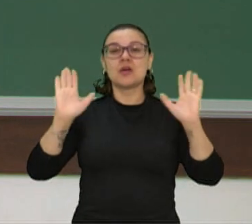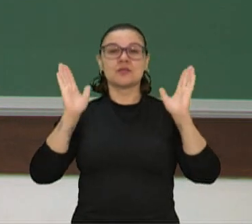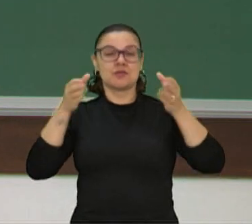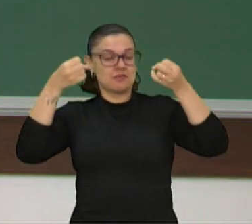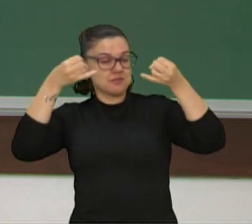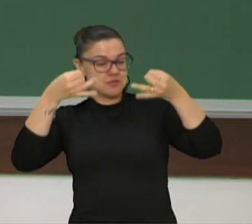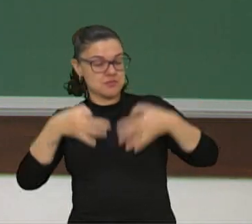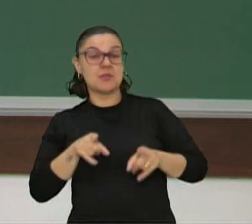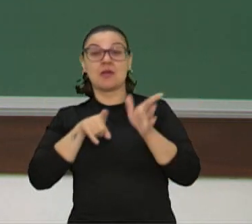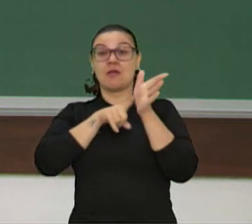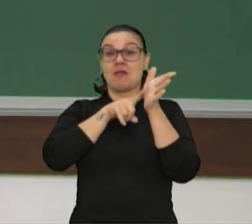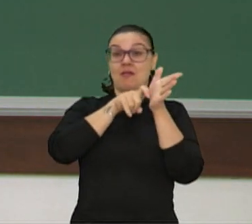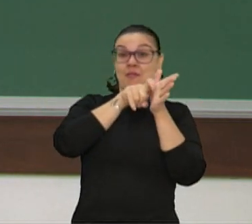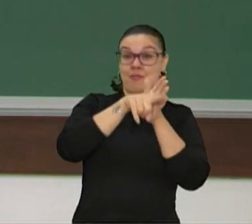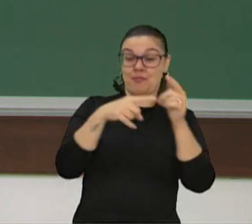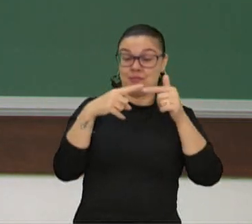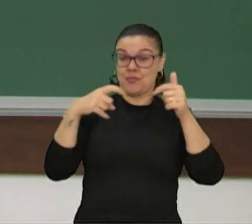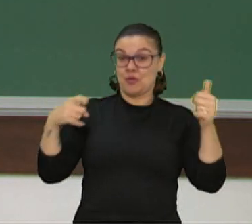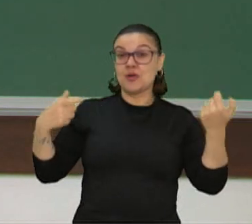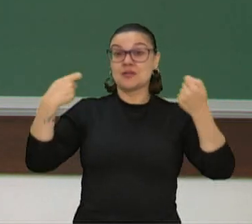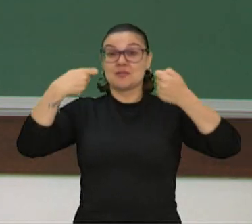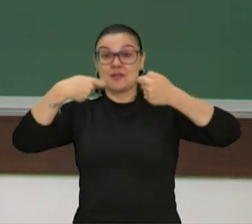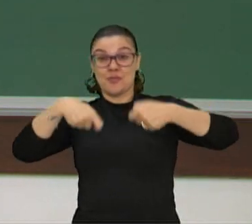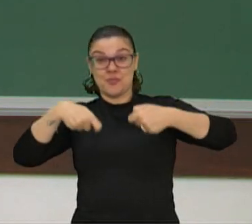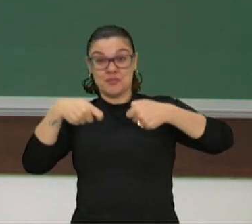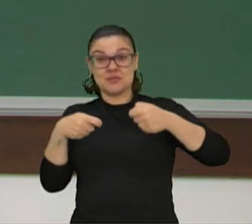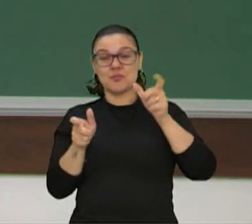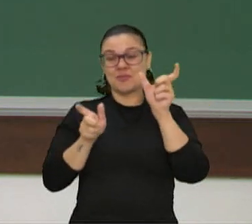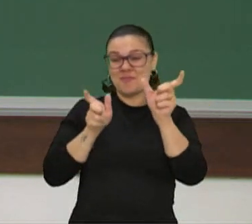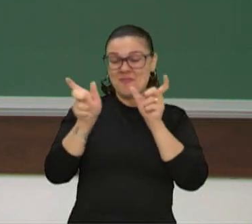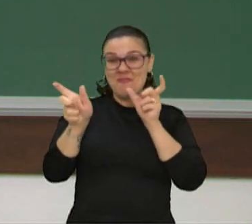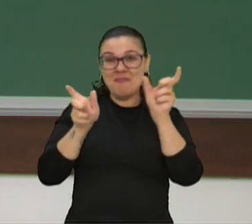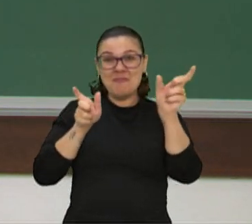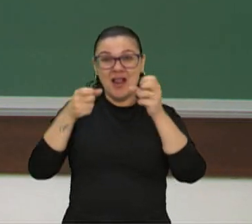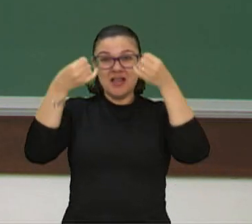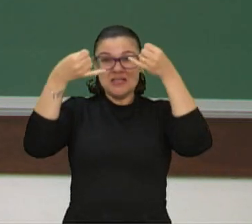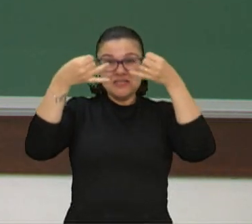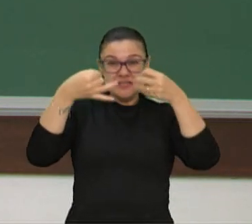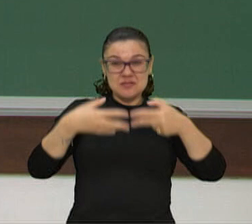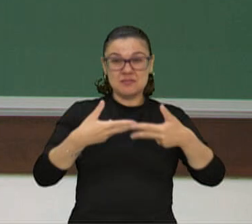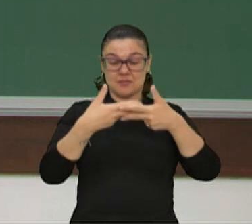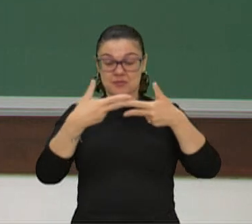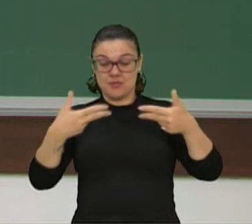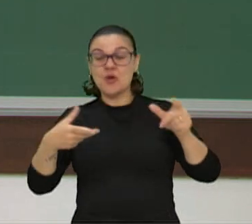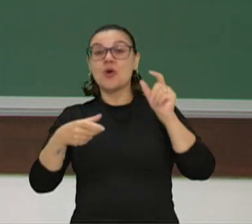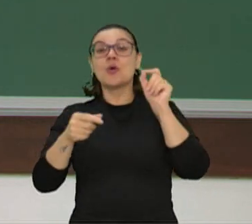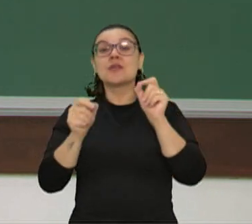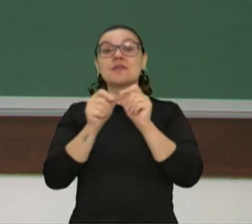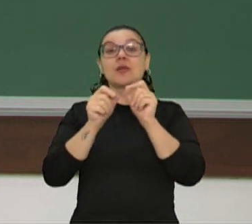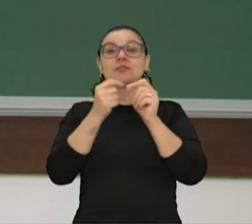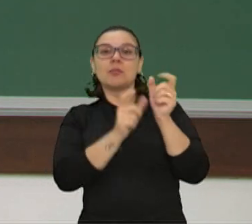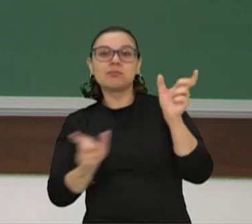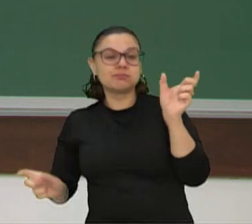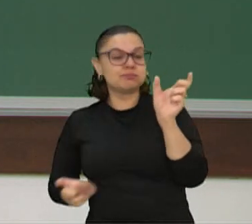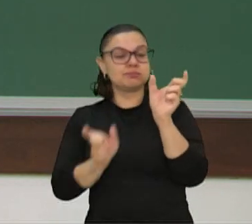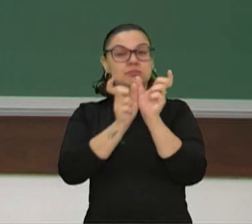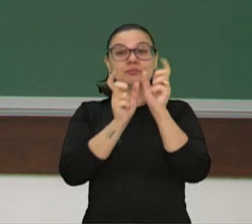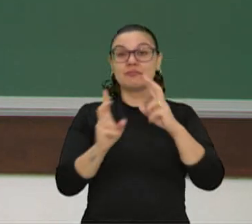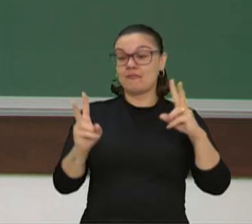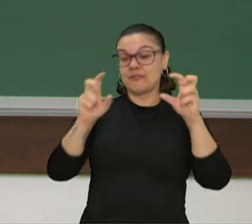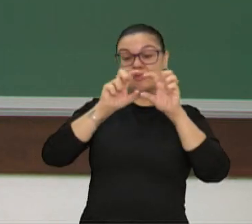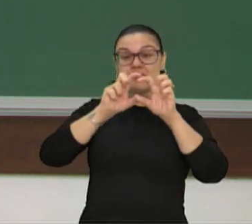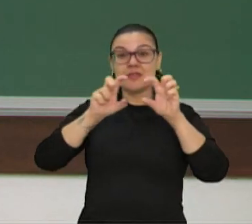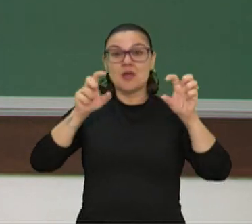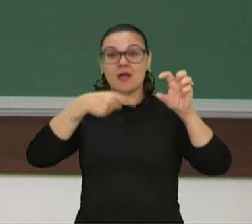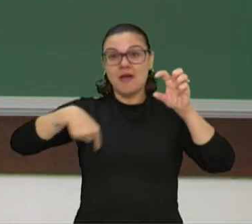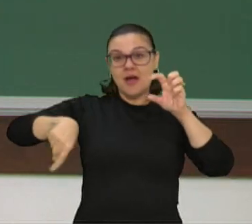falei, em biologia, quando nós precisamos de muitas palavras para explicar algo, geralmente é criado um termo para isso. E